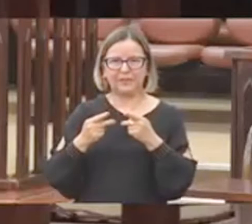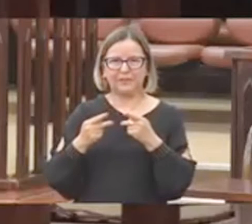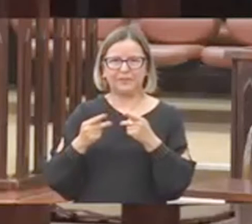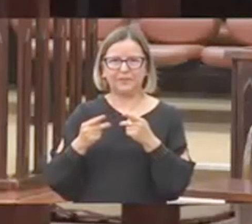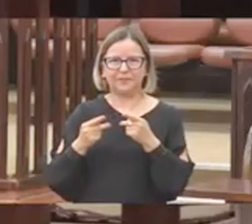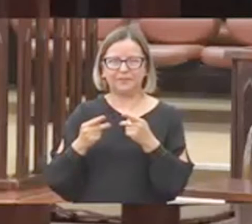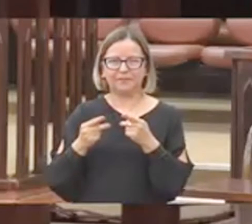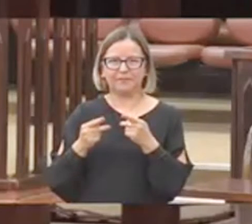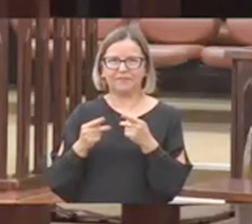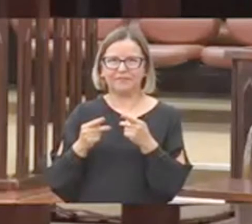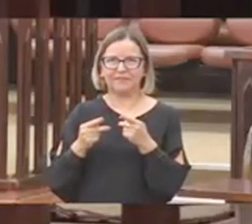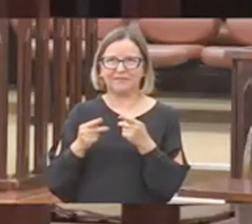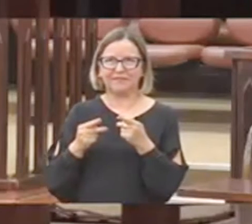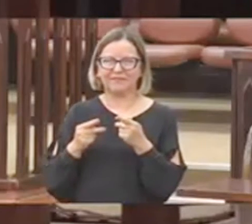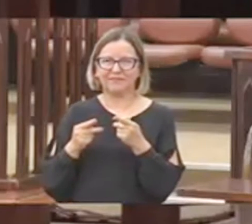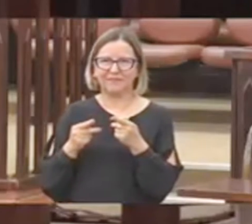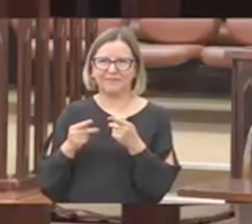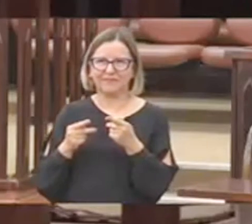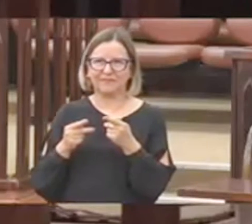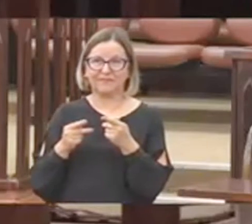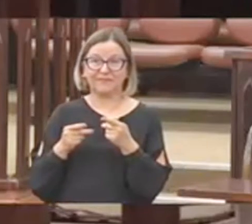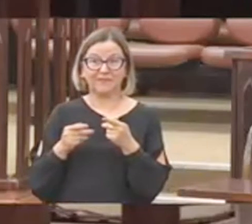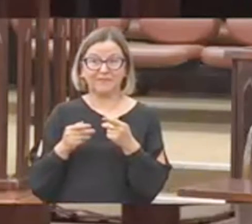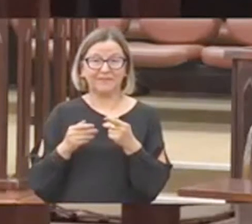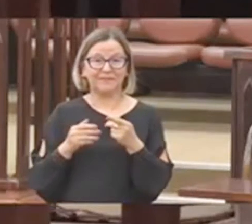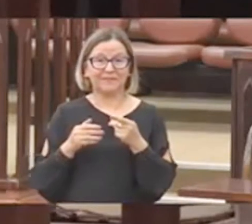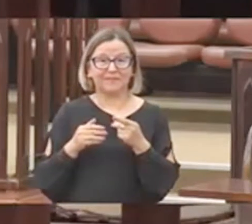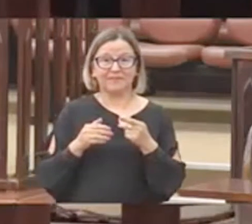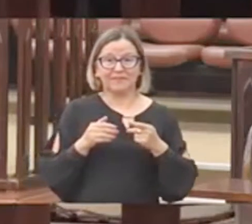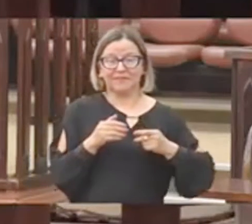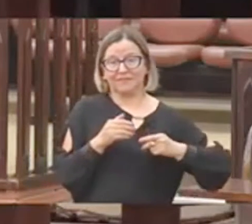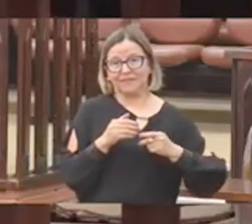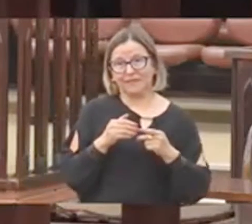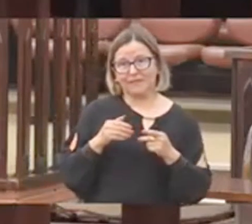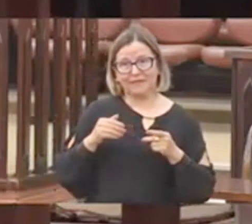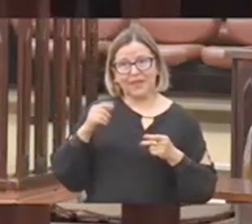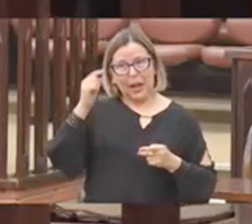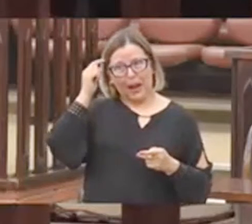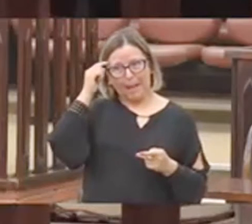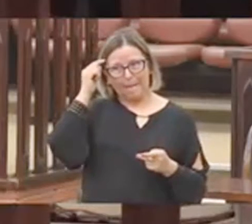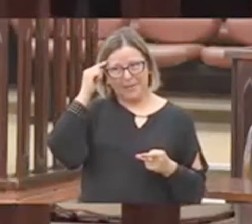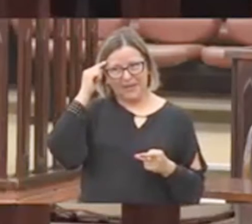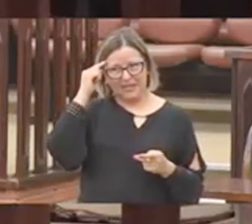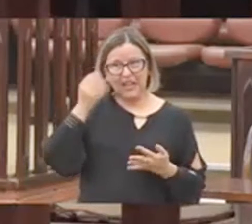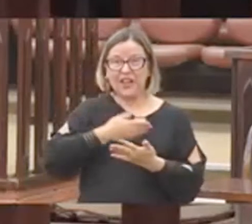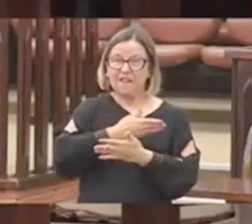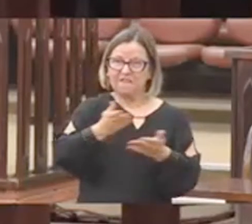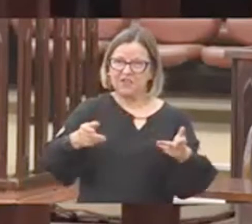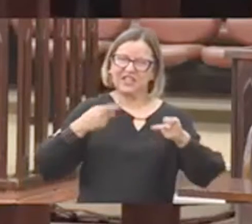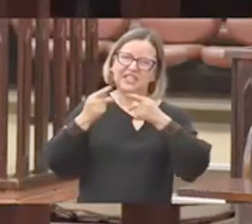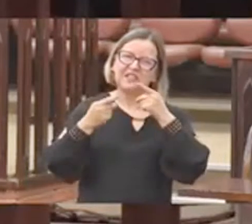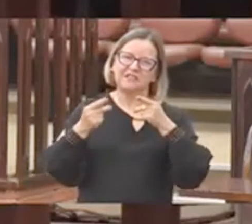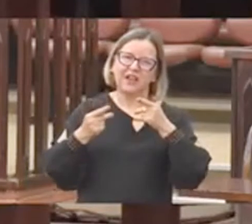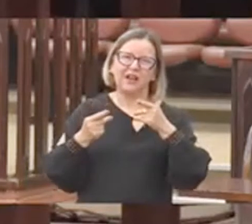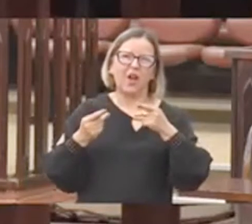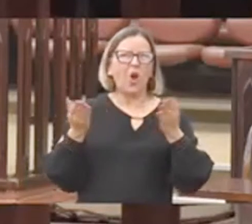atendei agora, vós que dizeis, hoje ou amanhã iremos para a cidade tal, e lá